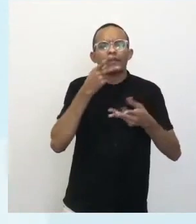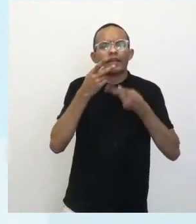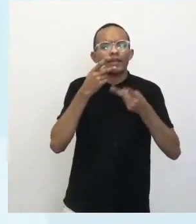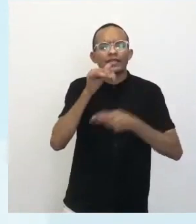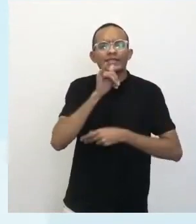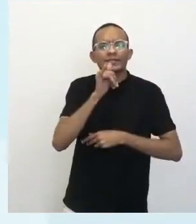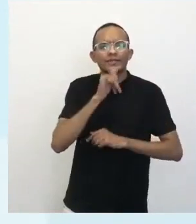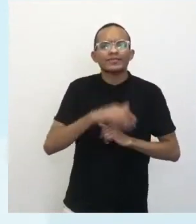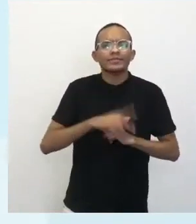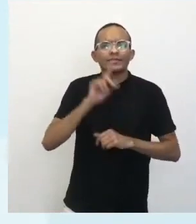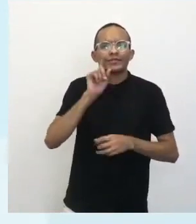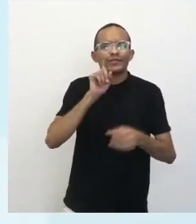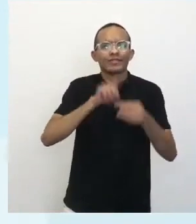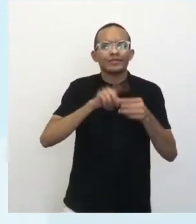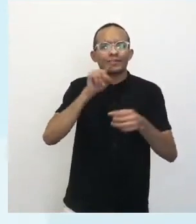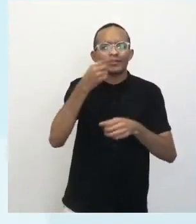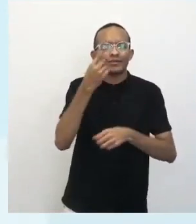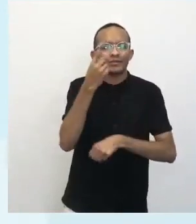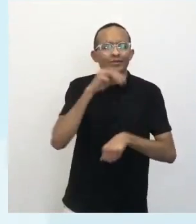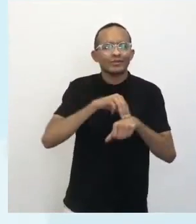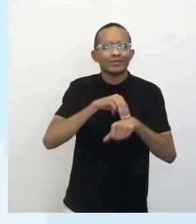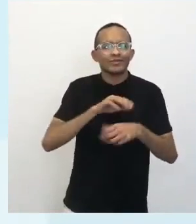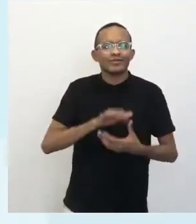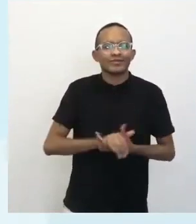para a gente. Nós voltamos já, é um minutinho.